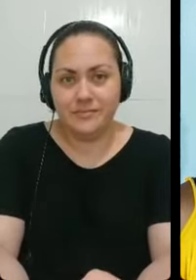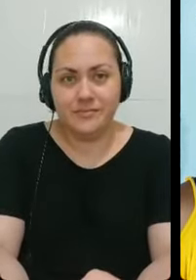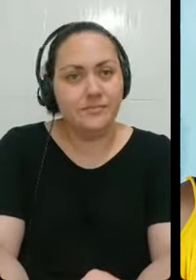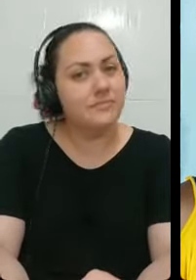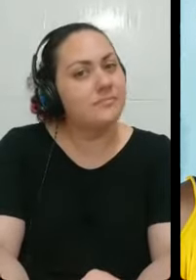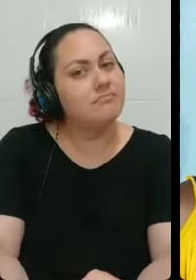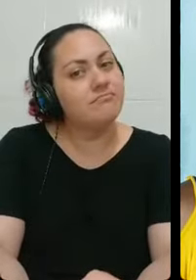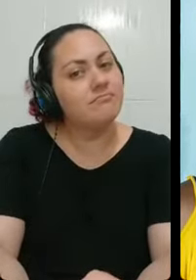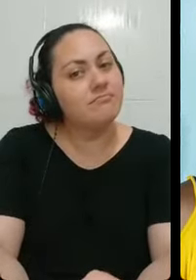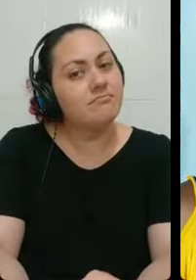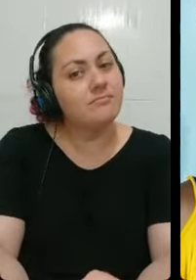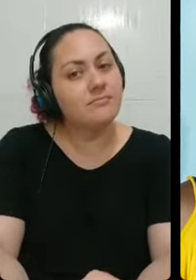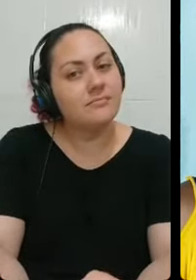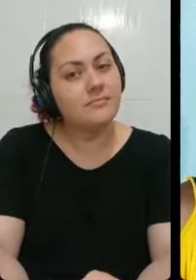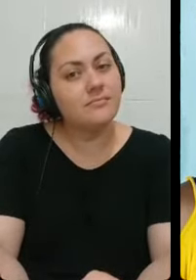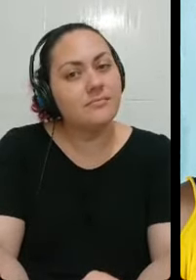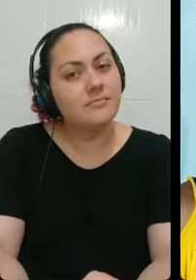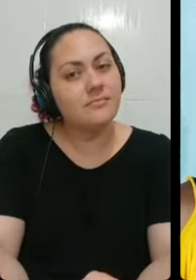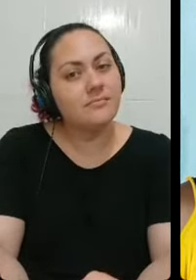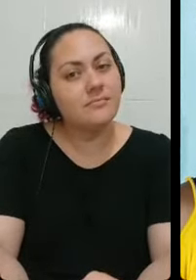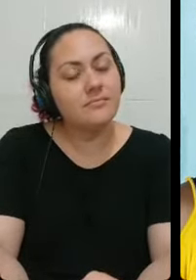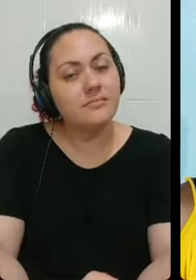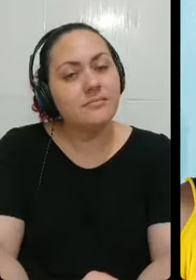Vamos lá.